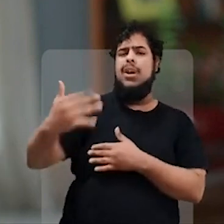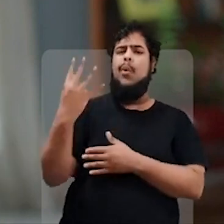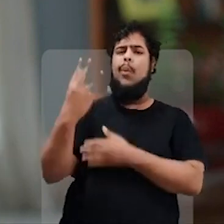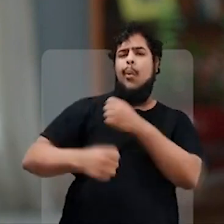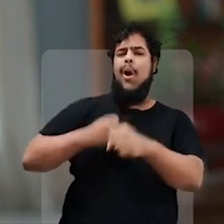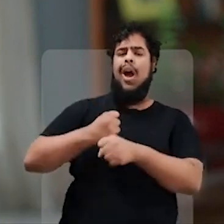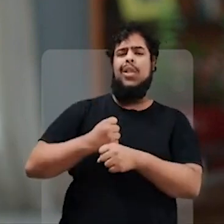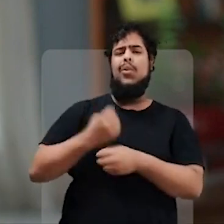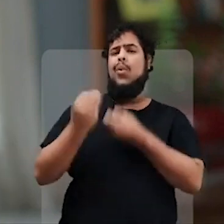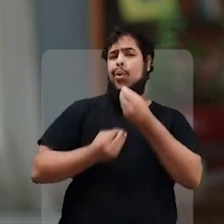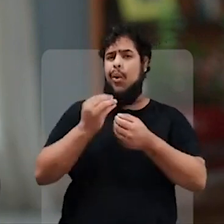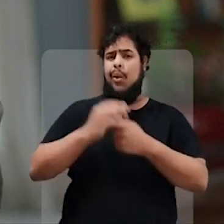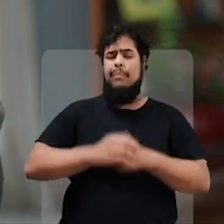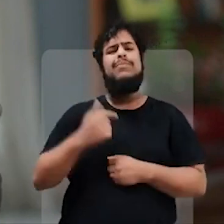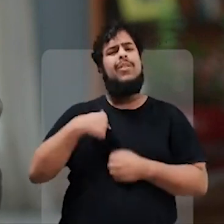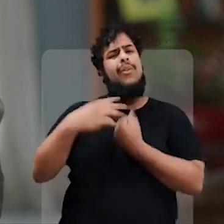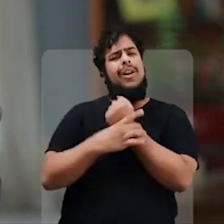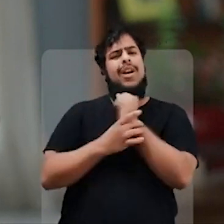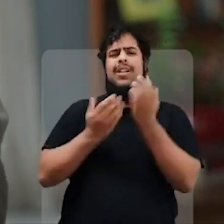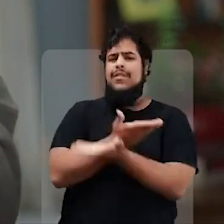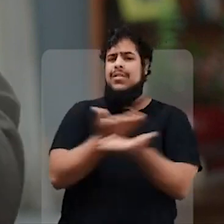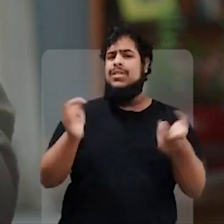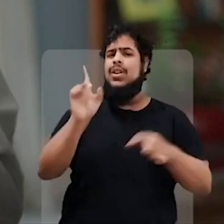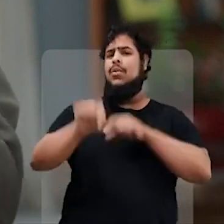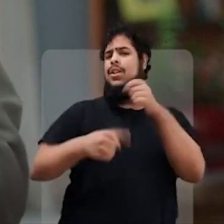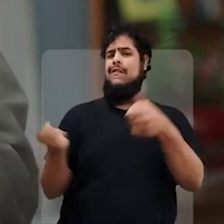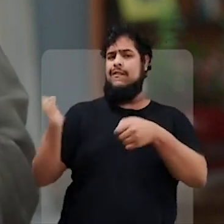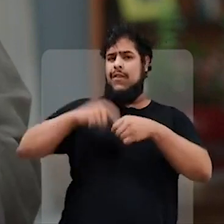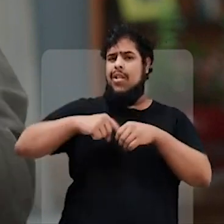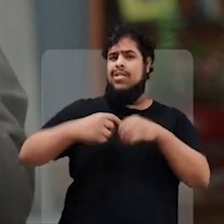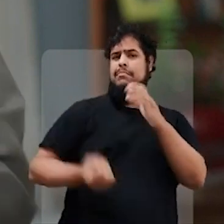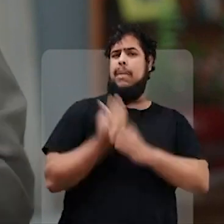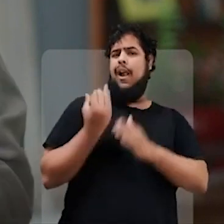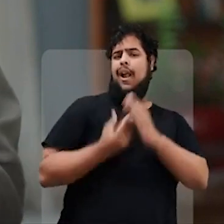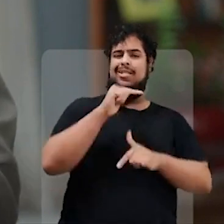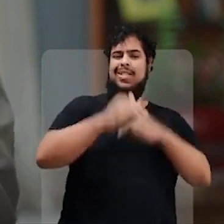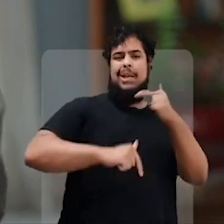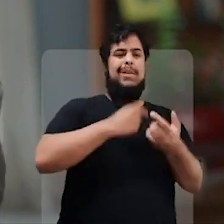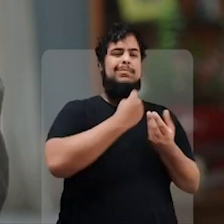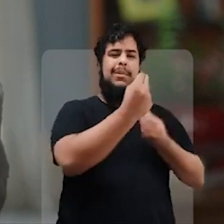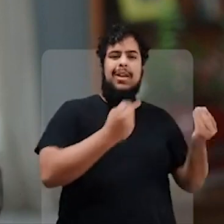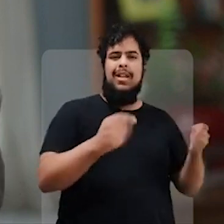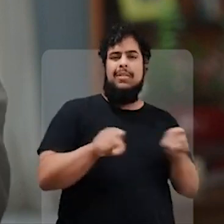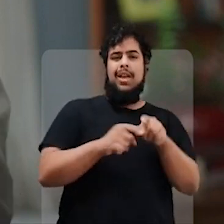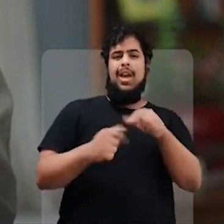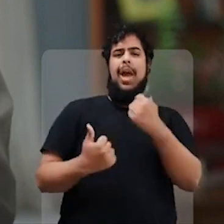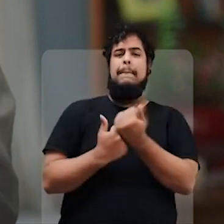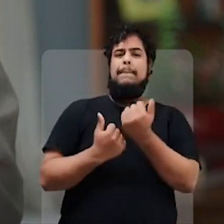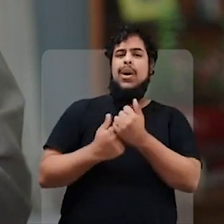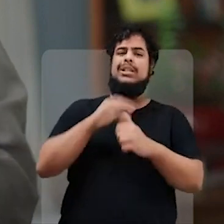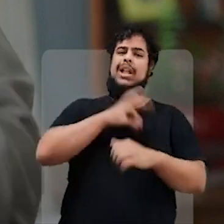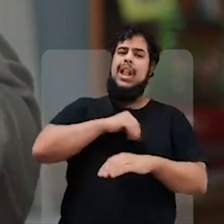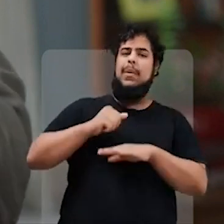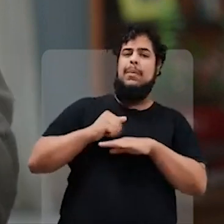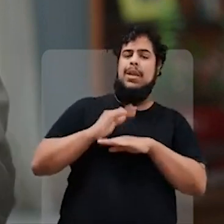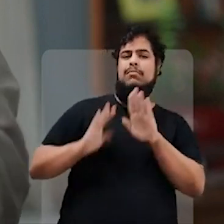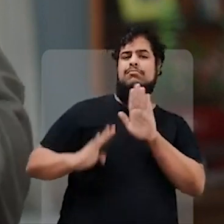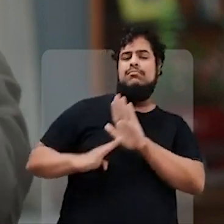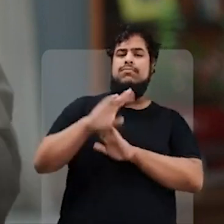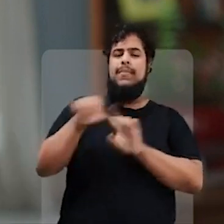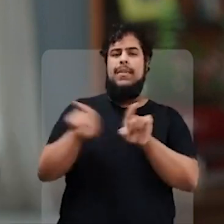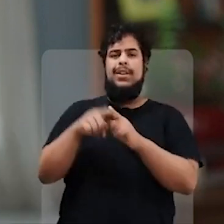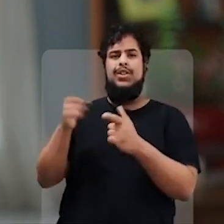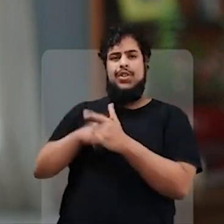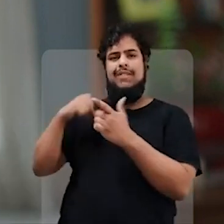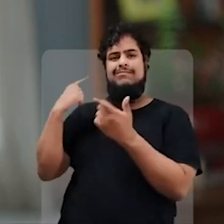Brasil nos próximos 4 anos. Garanto a você, vamos voltar a gerar empregos, fortalecer o salário mínimo e renegociar